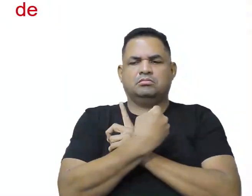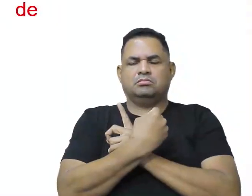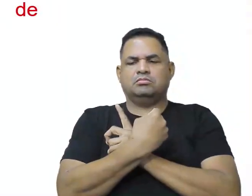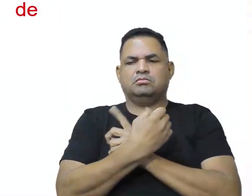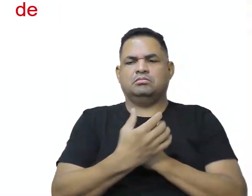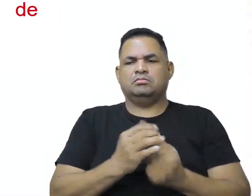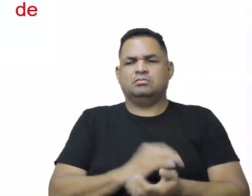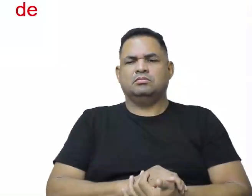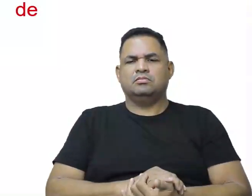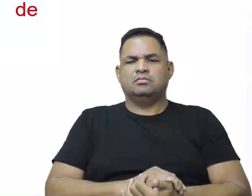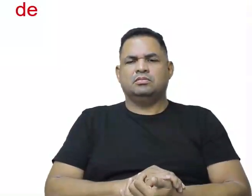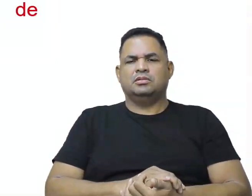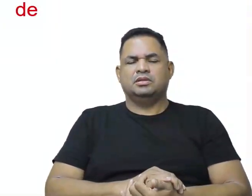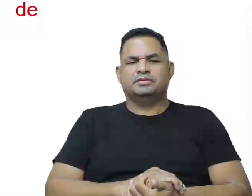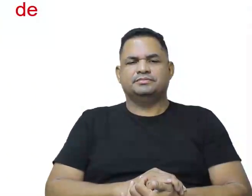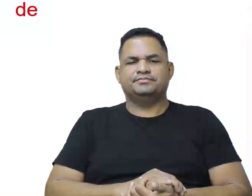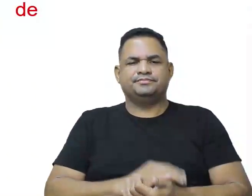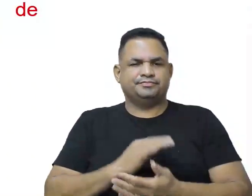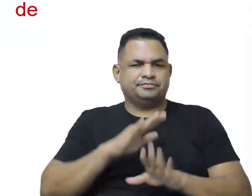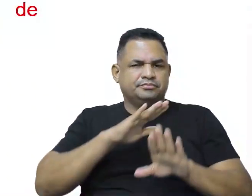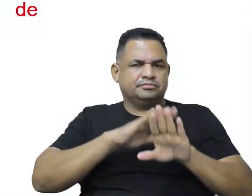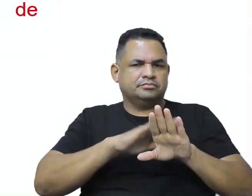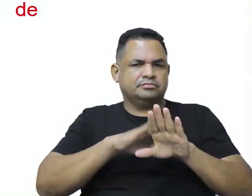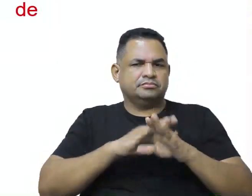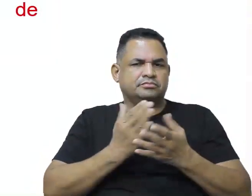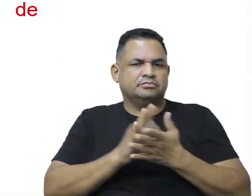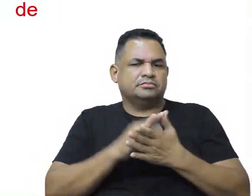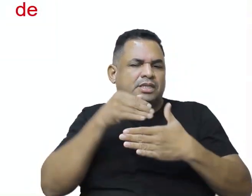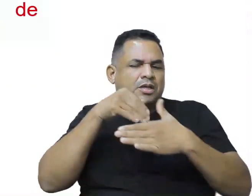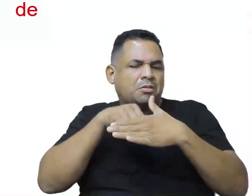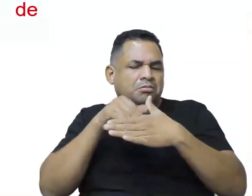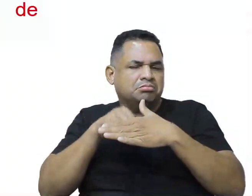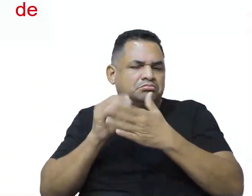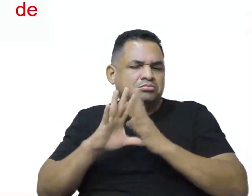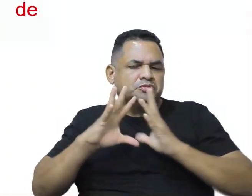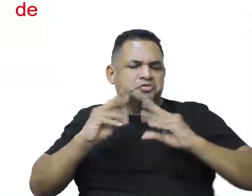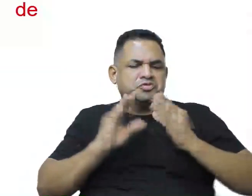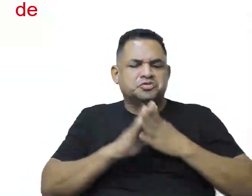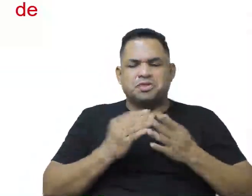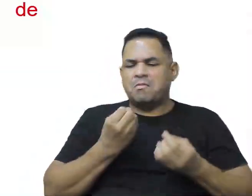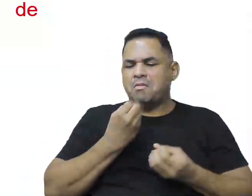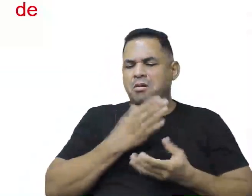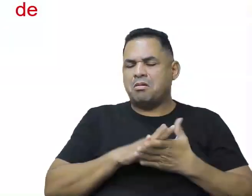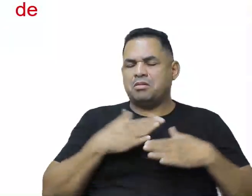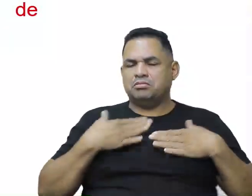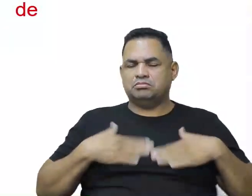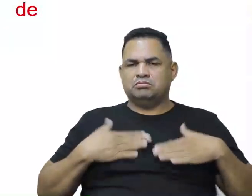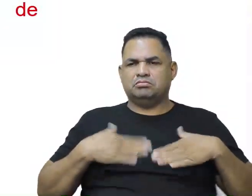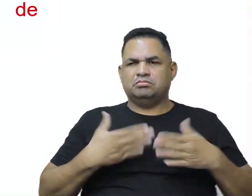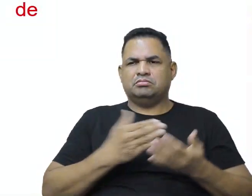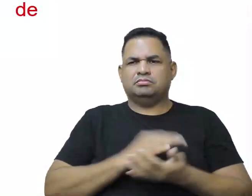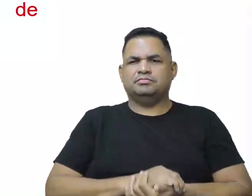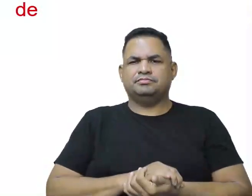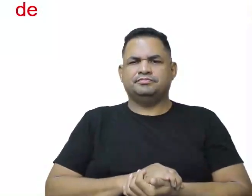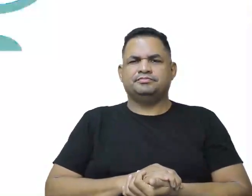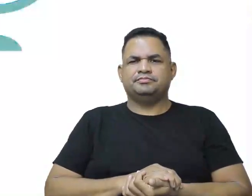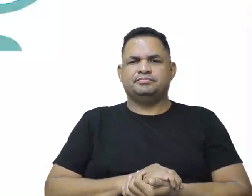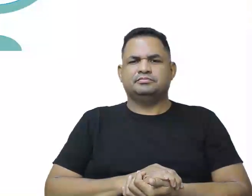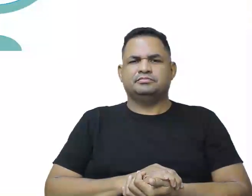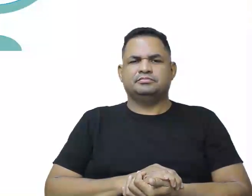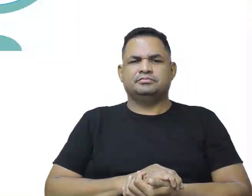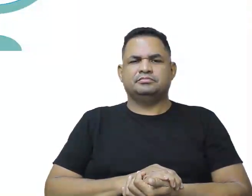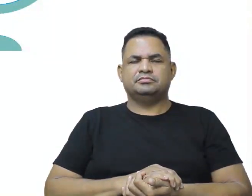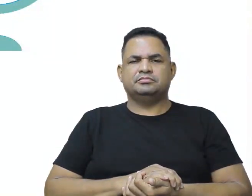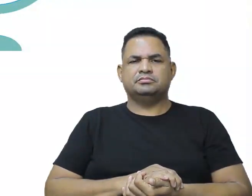desigualdade né Essa ideologia tá amenizando tudo né dizendo que tá tudo tranquilinho na nossa sociedade eu